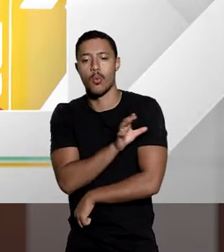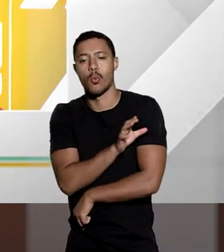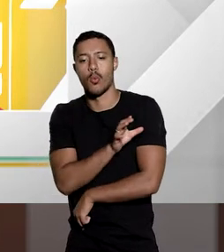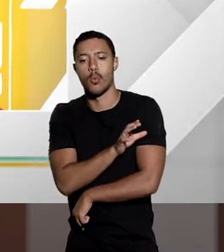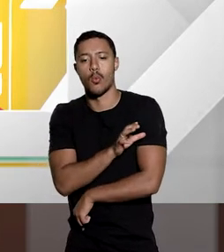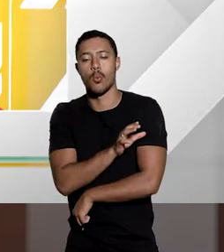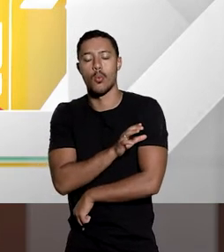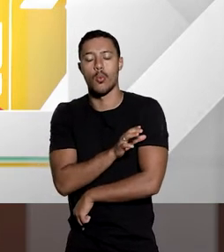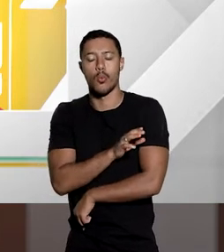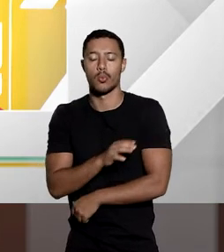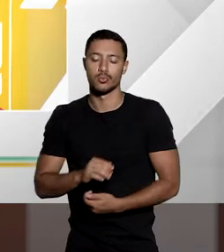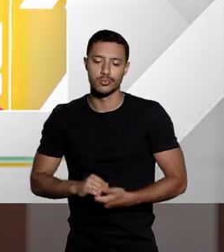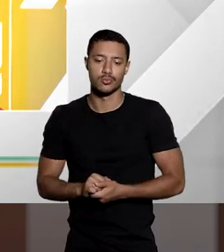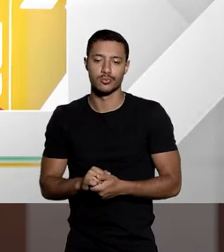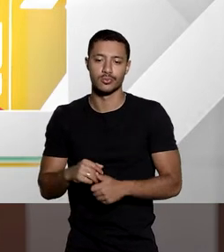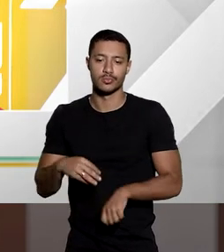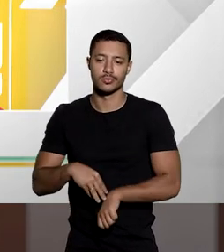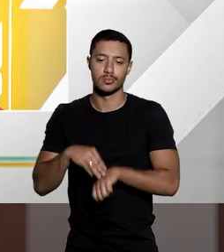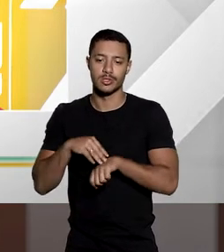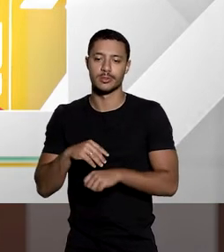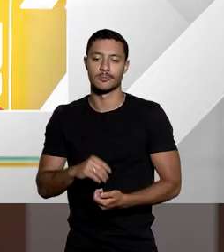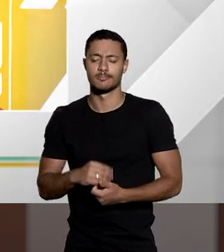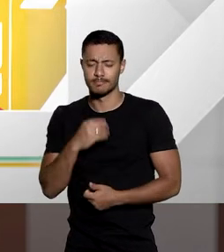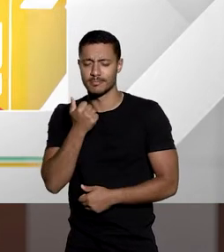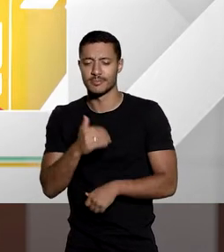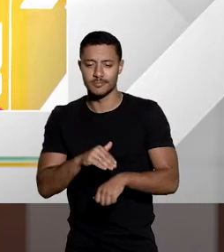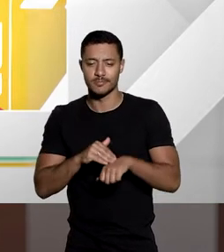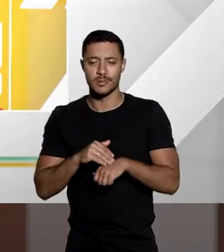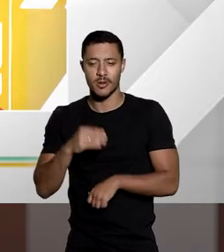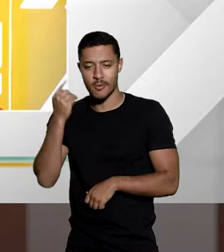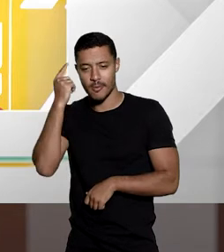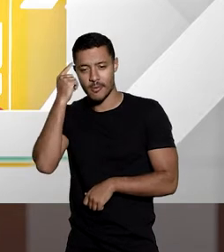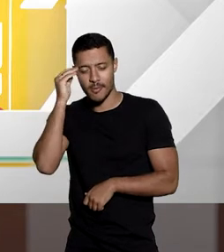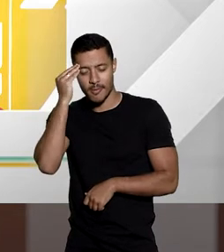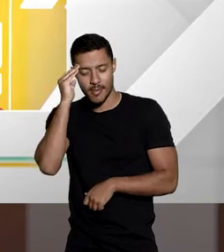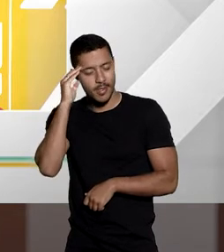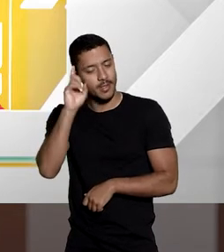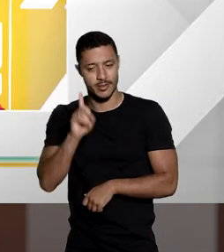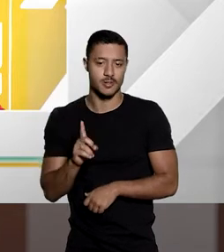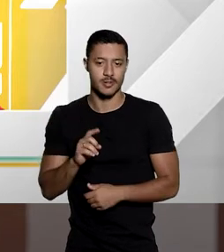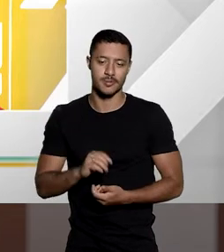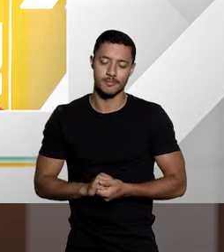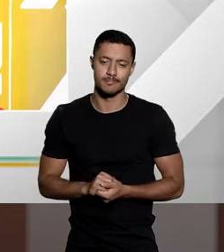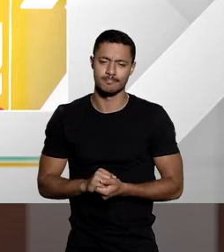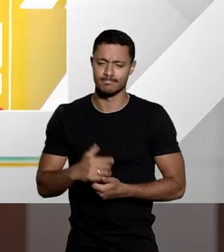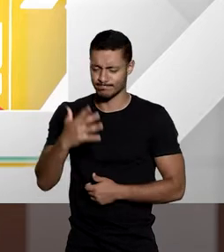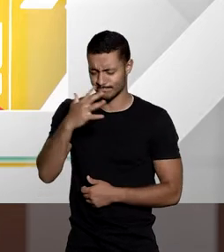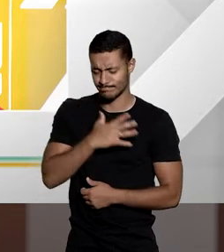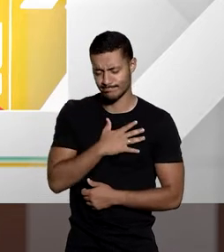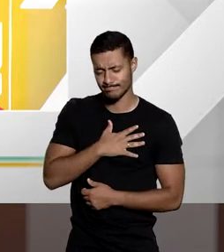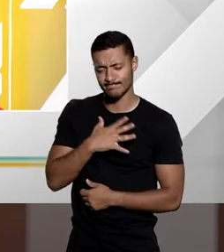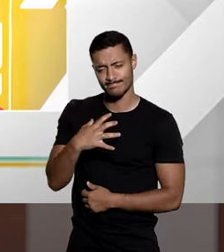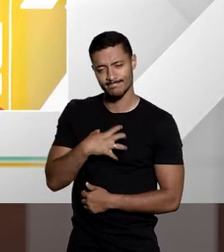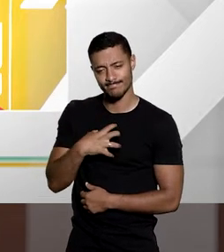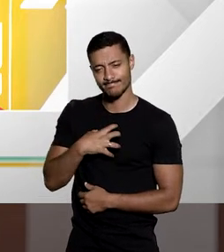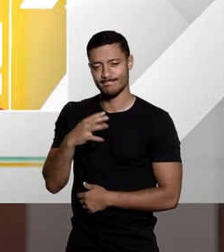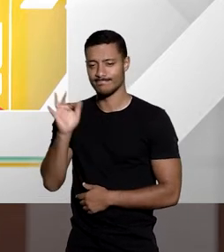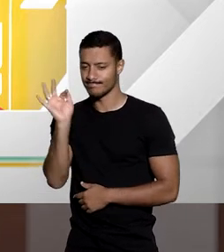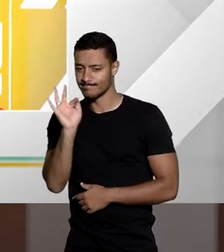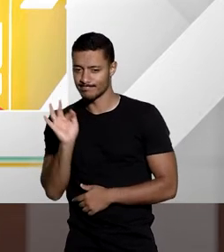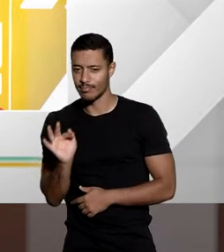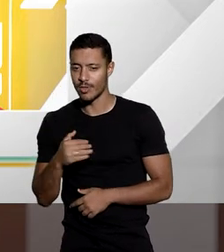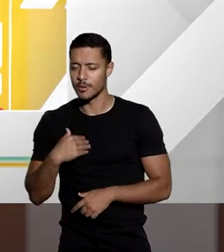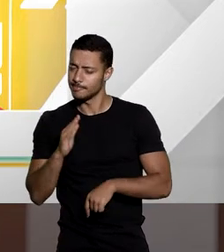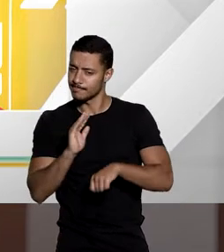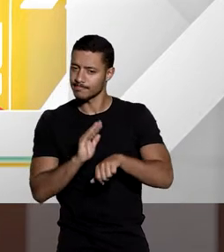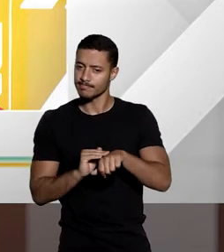mestrado profissional. Seja muito bem-vinda ao Entender Direito, professora de Pietro. Eu fico feliz por ter